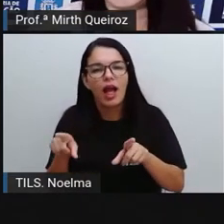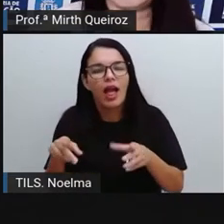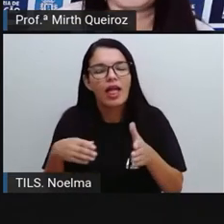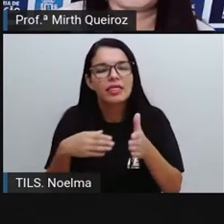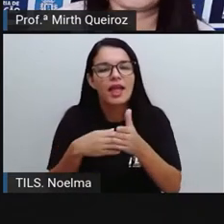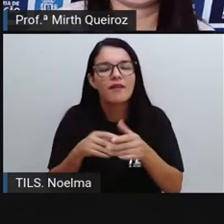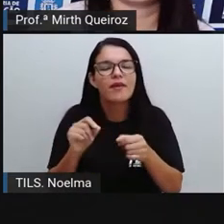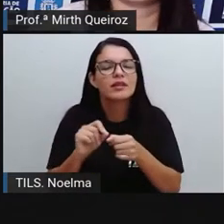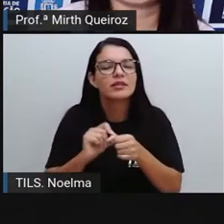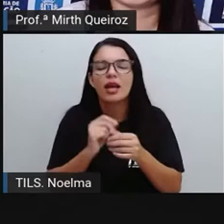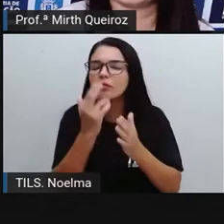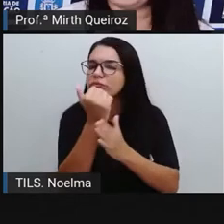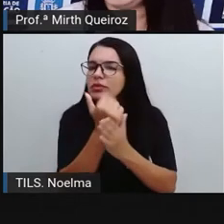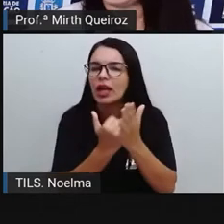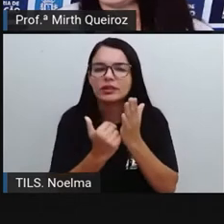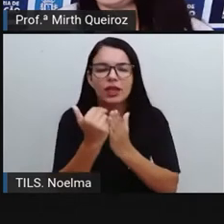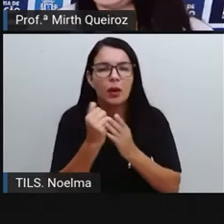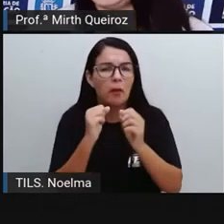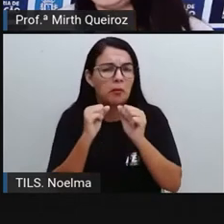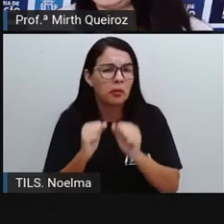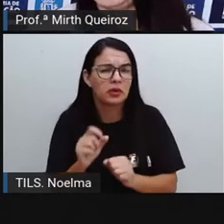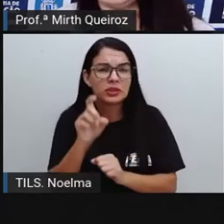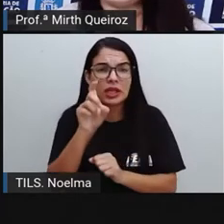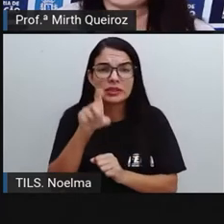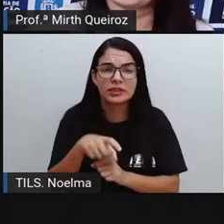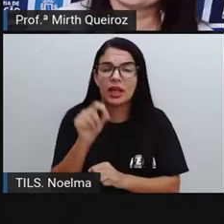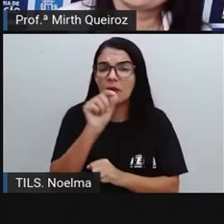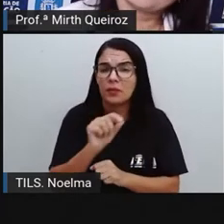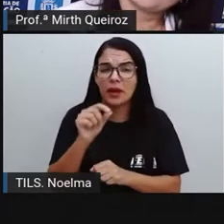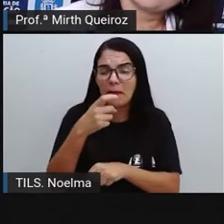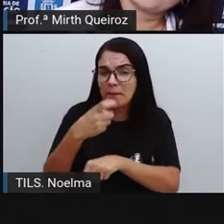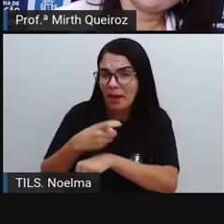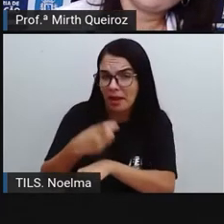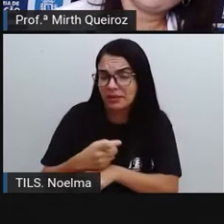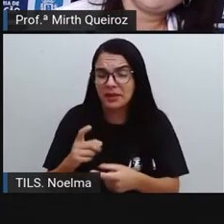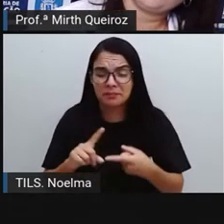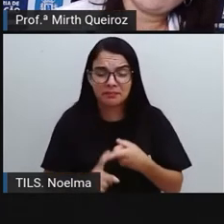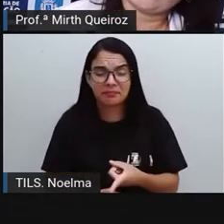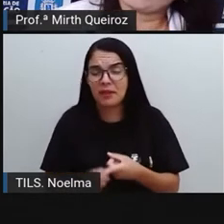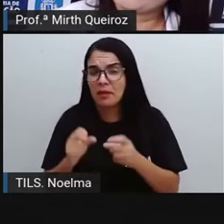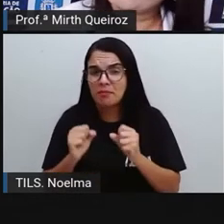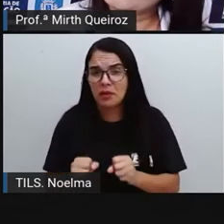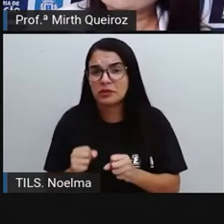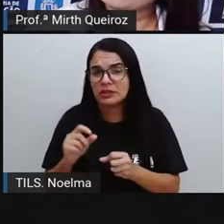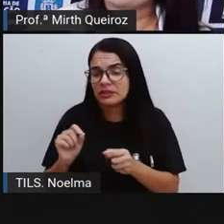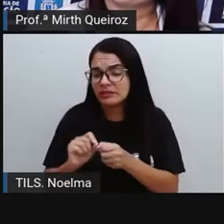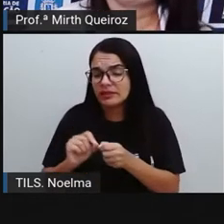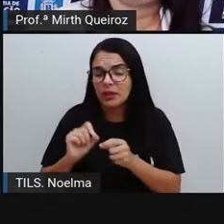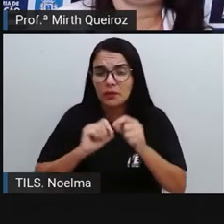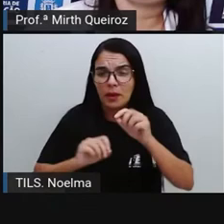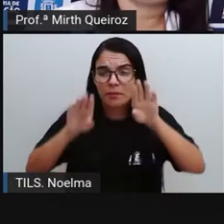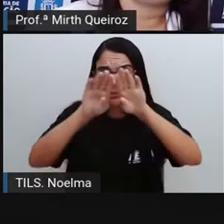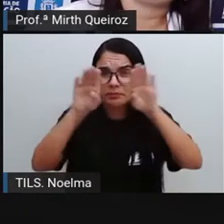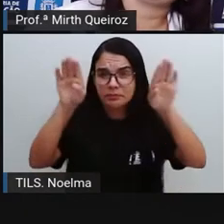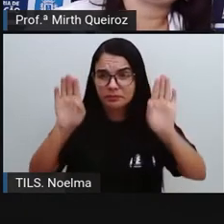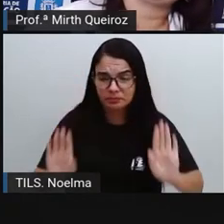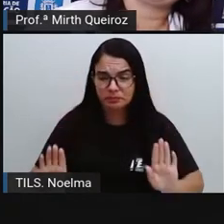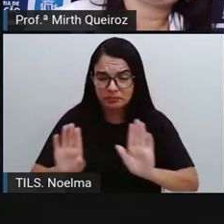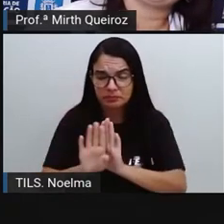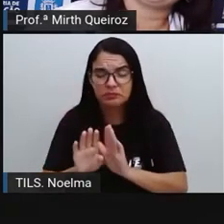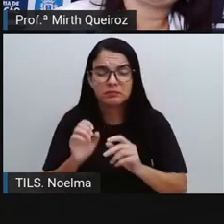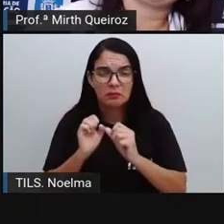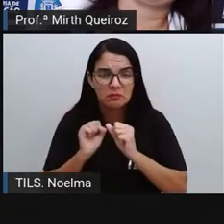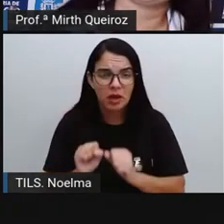Podem ser alguns fragmentos de pedras, de azulejos, podendo